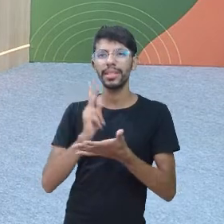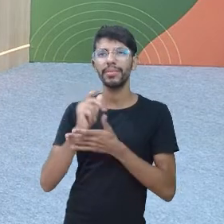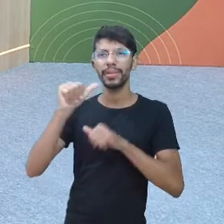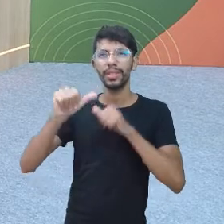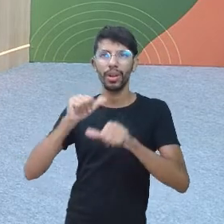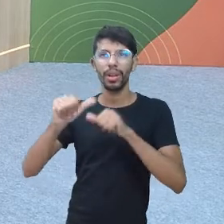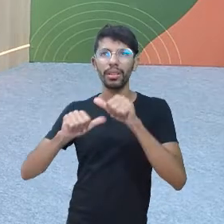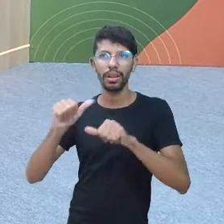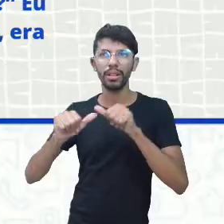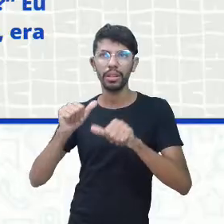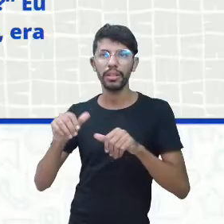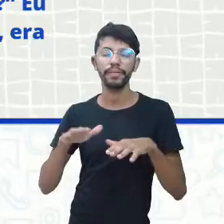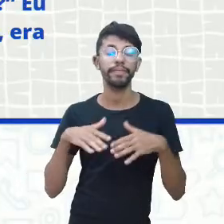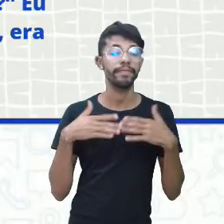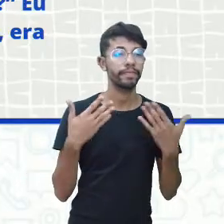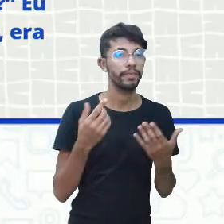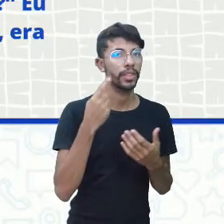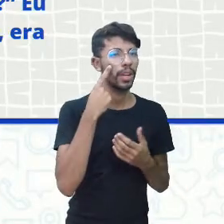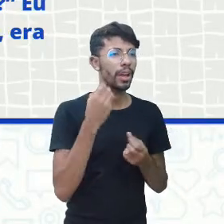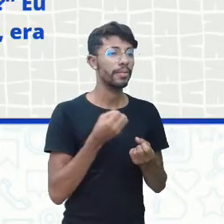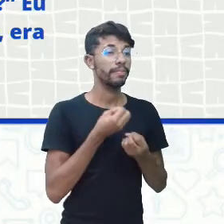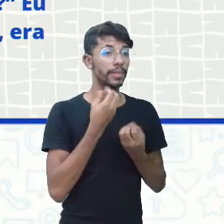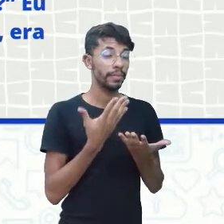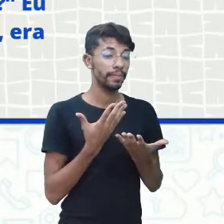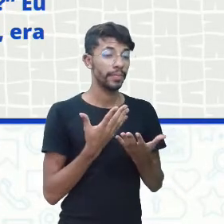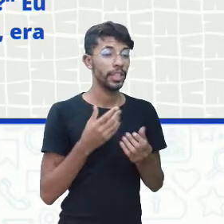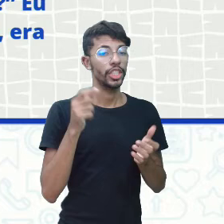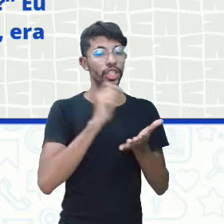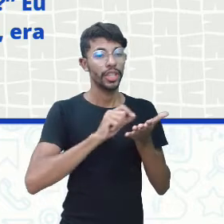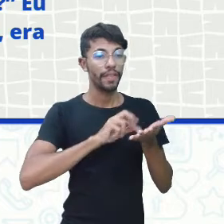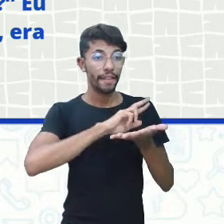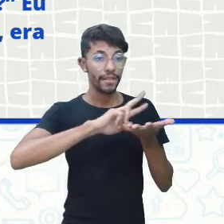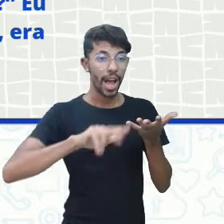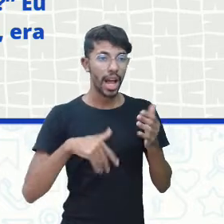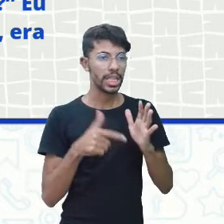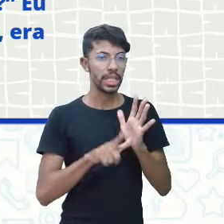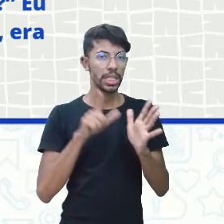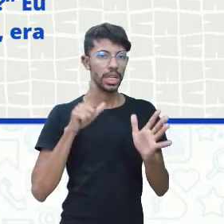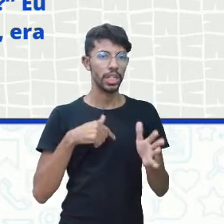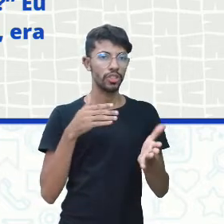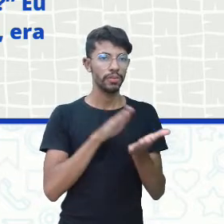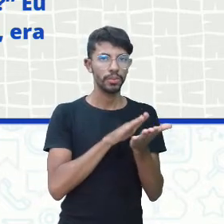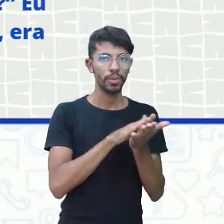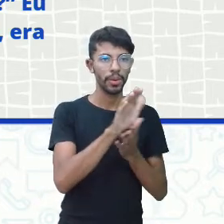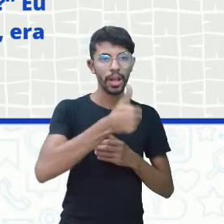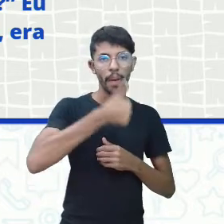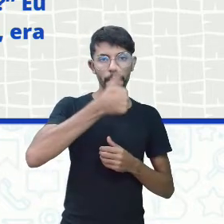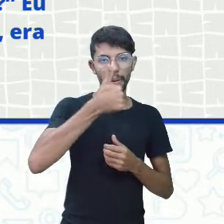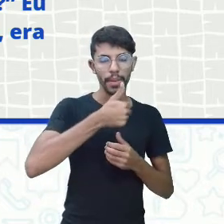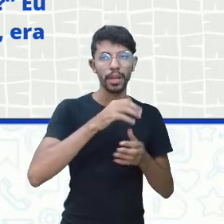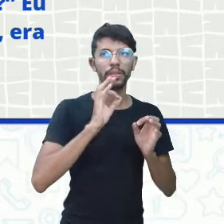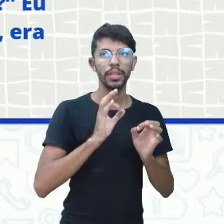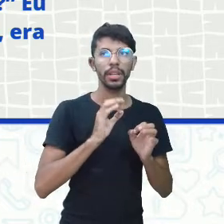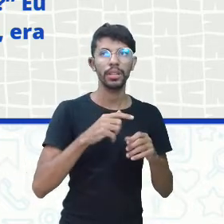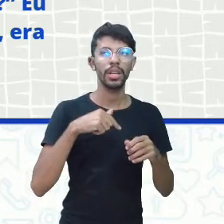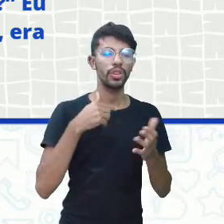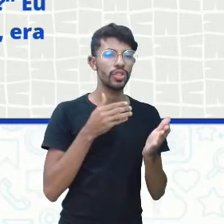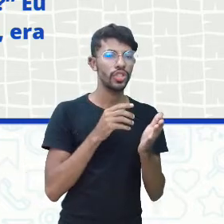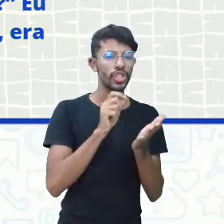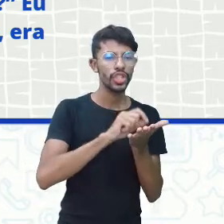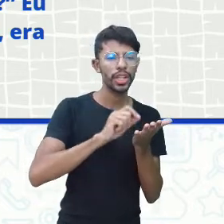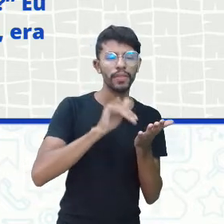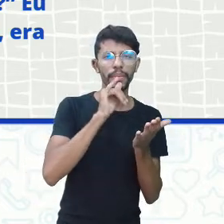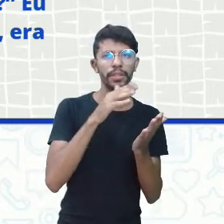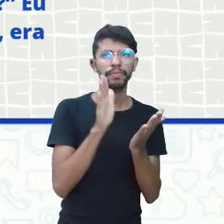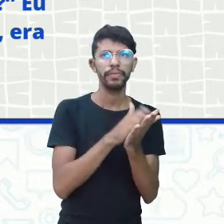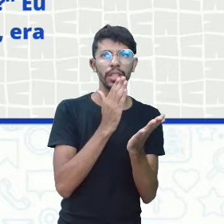Bem, escrevi várias coisas antes de publicar meu primeiro livro. Eu escrevia para revistas. O primeiro livro dela foi Perto